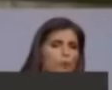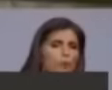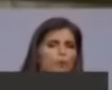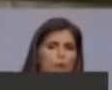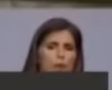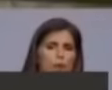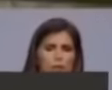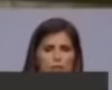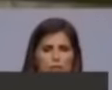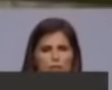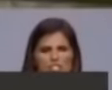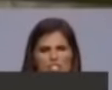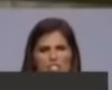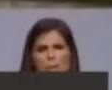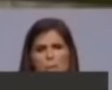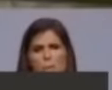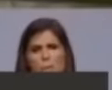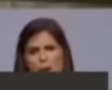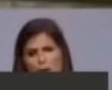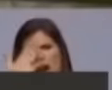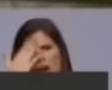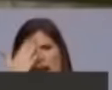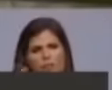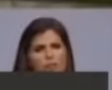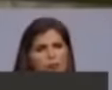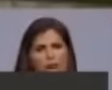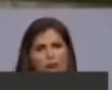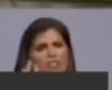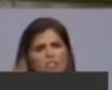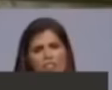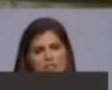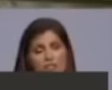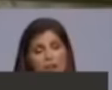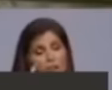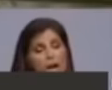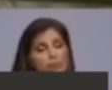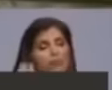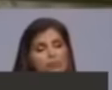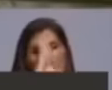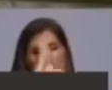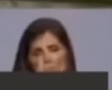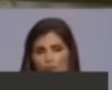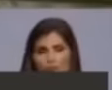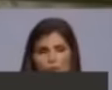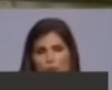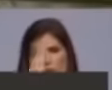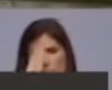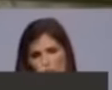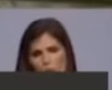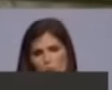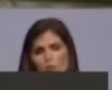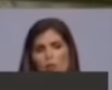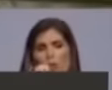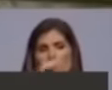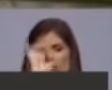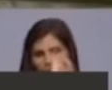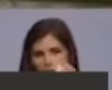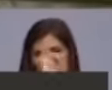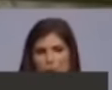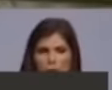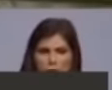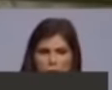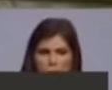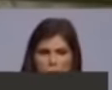Tribunal do Brasil Gilmar Mendes considera que não existiu uma tentativa Clara de golpe de estado no passado dia 8 de janeiro ainda